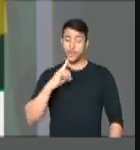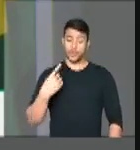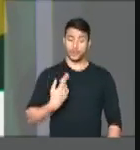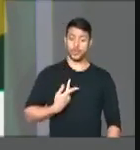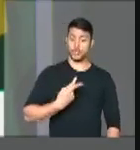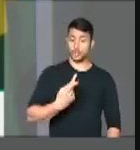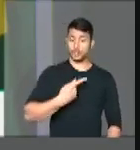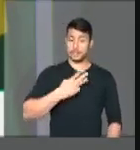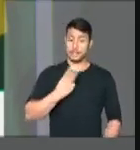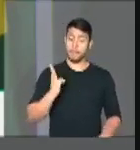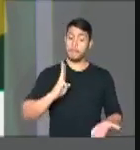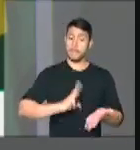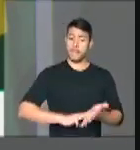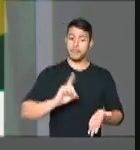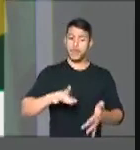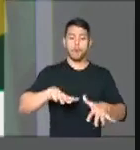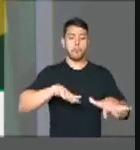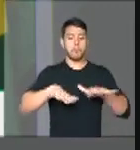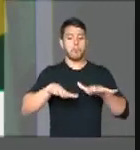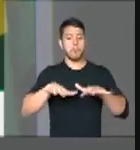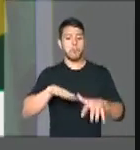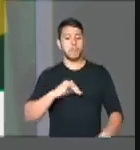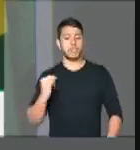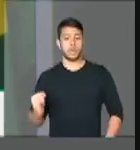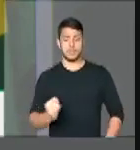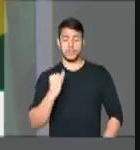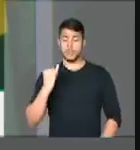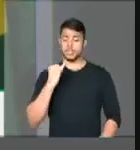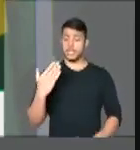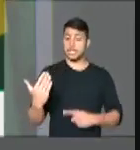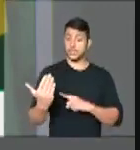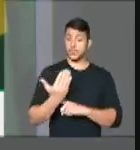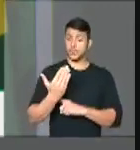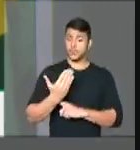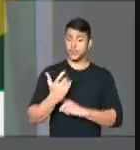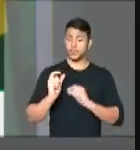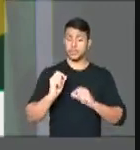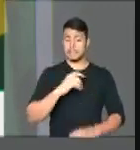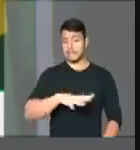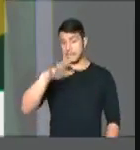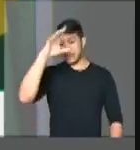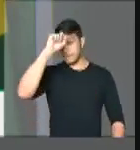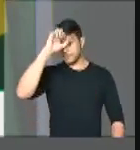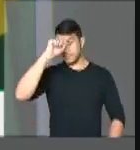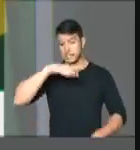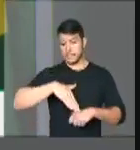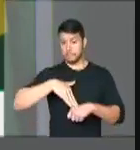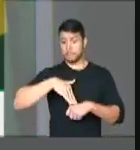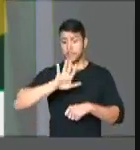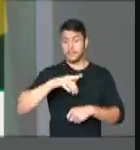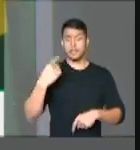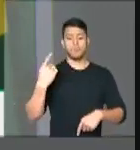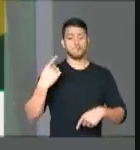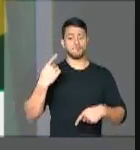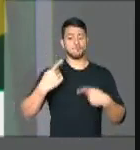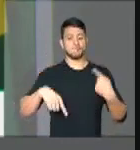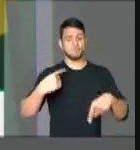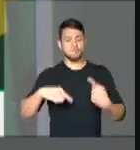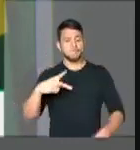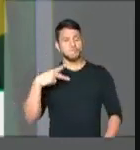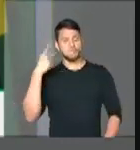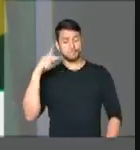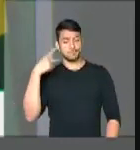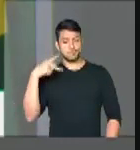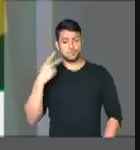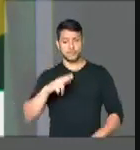membros do Renova BR, um movimento muito bacana que nos ajudou a aprender sobre política, 2 novos parlamentares, 2 pessoas que